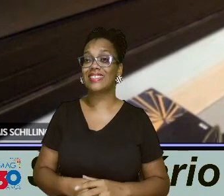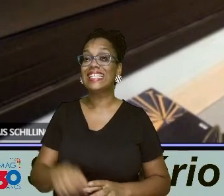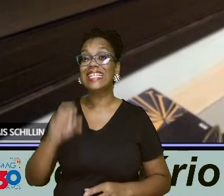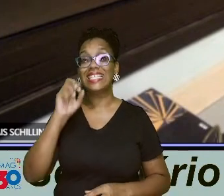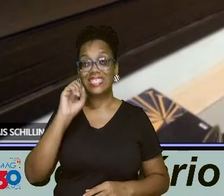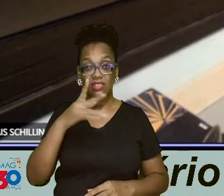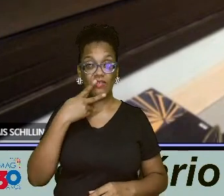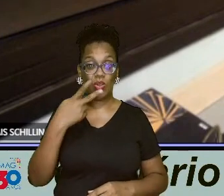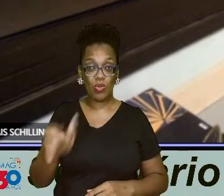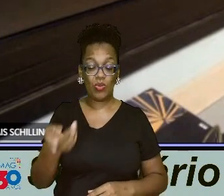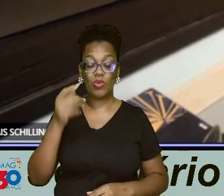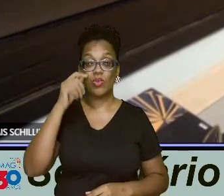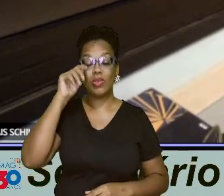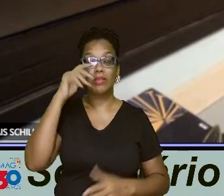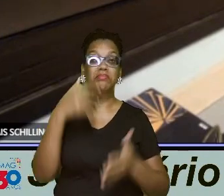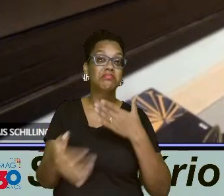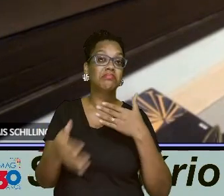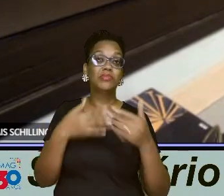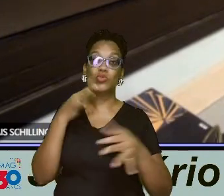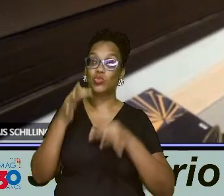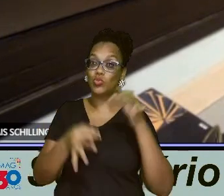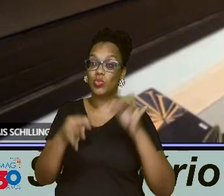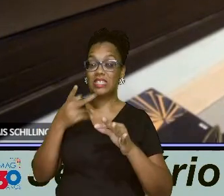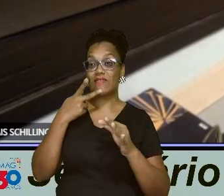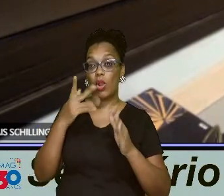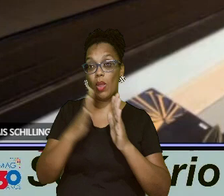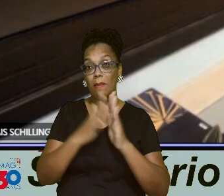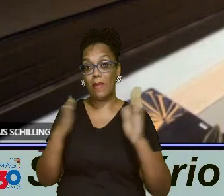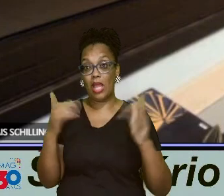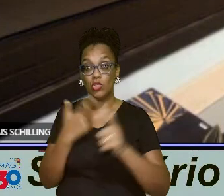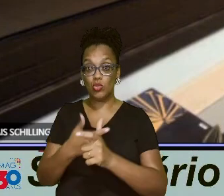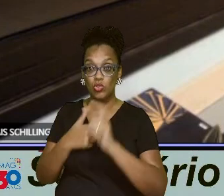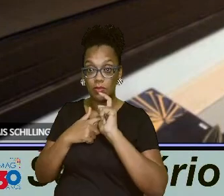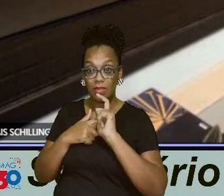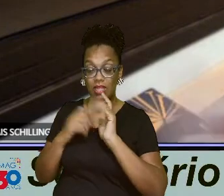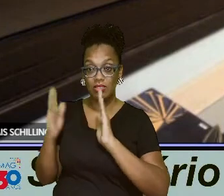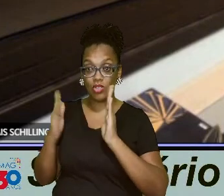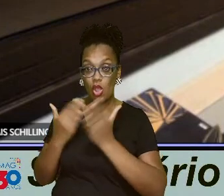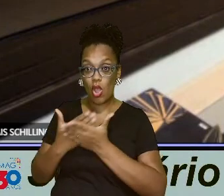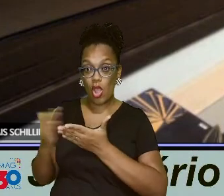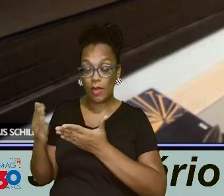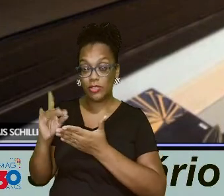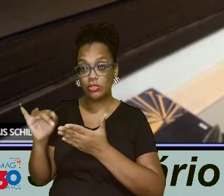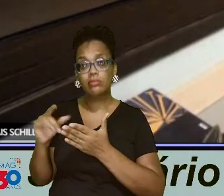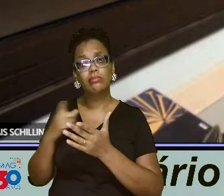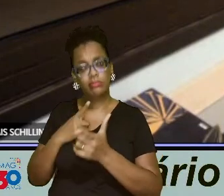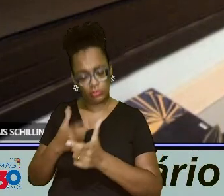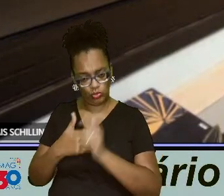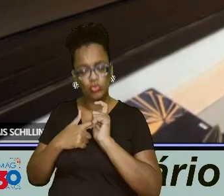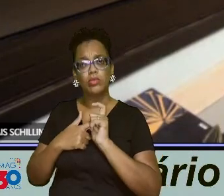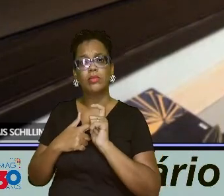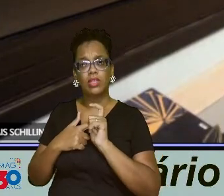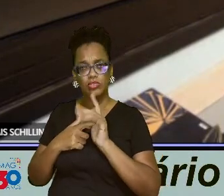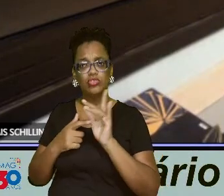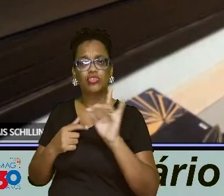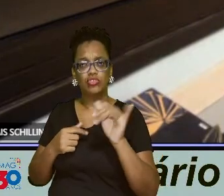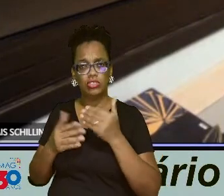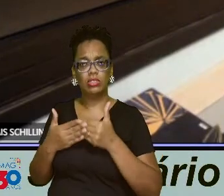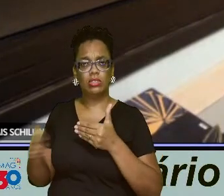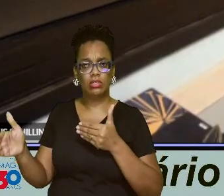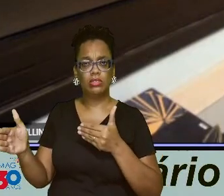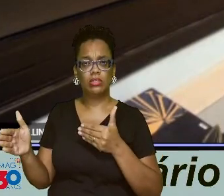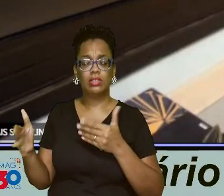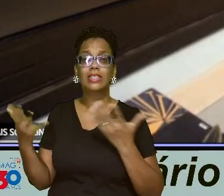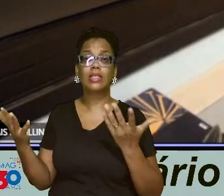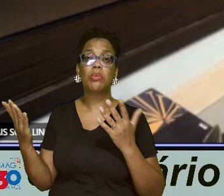que independentemente do juiz ter declarado que o prazo está suspenso a partir de tal data, o prazo está suspenso a partir de tal data. Então, em